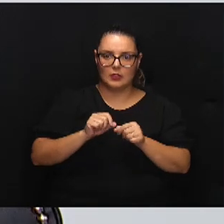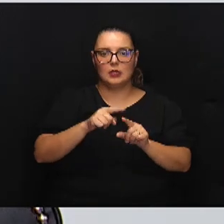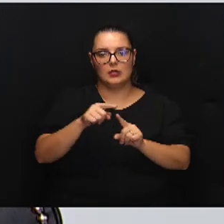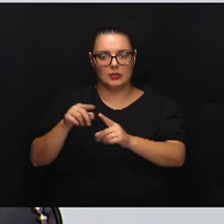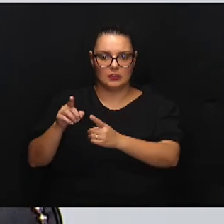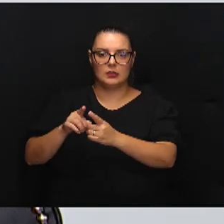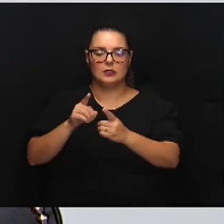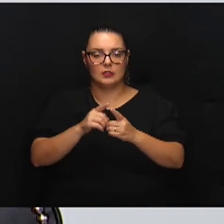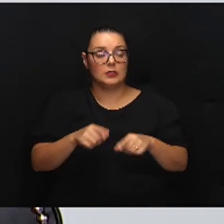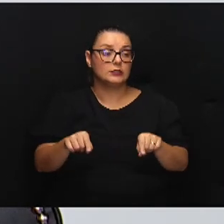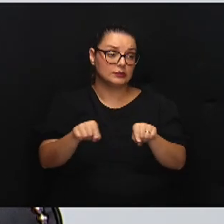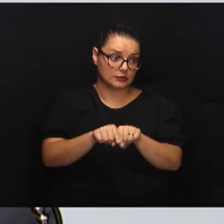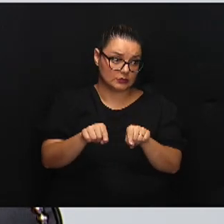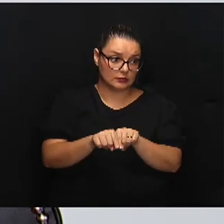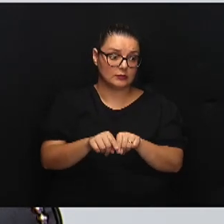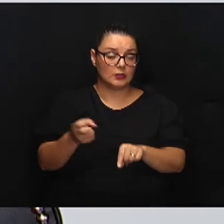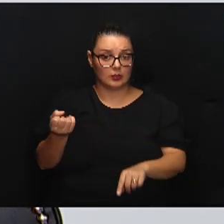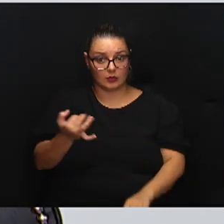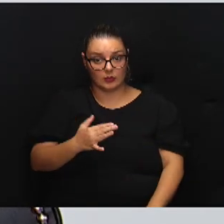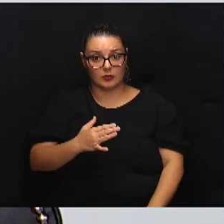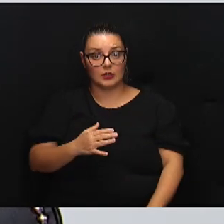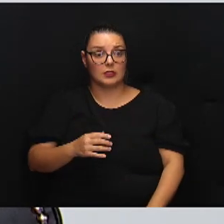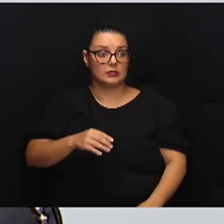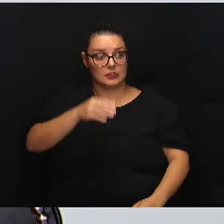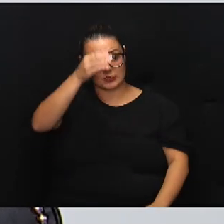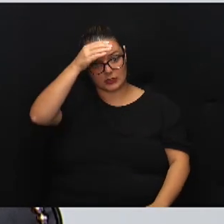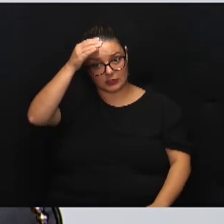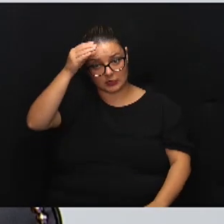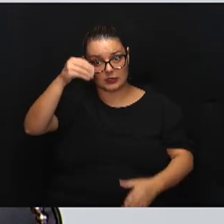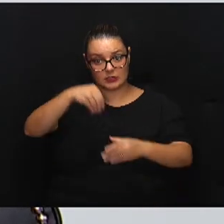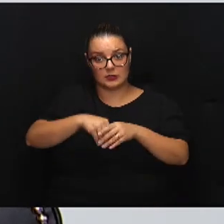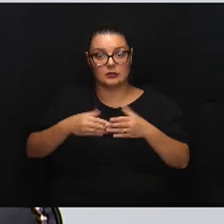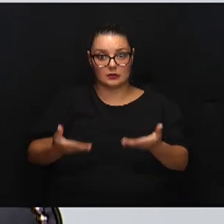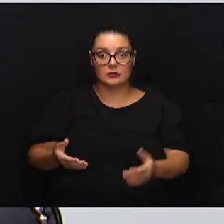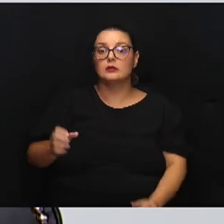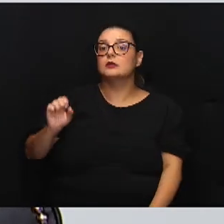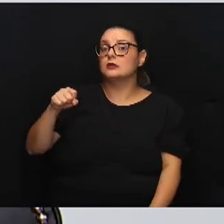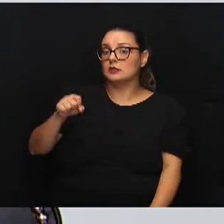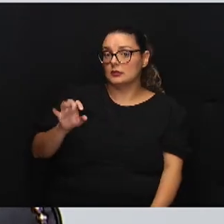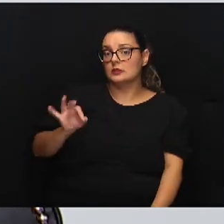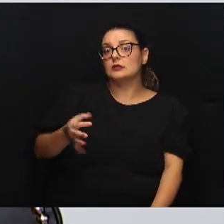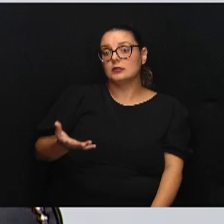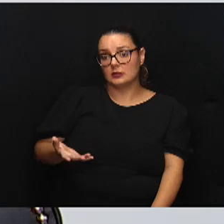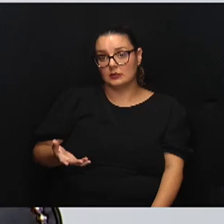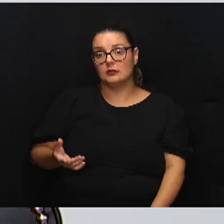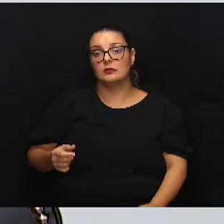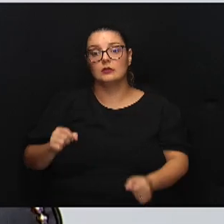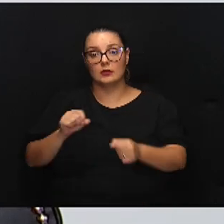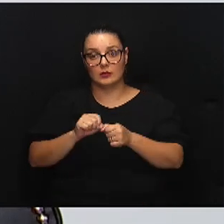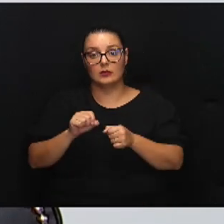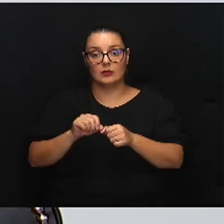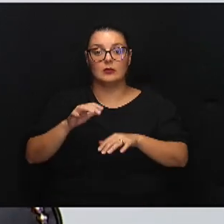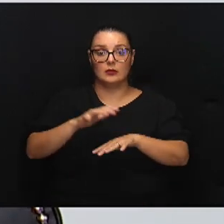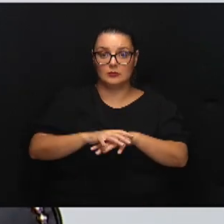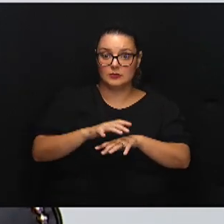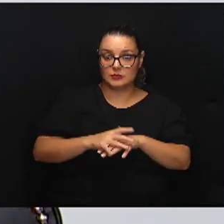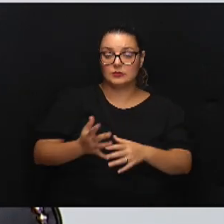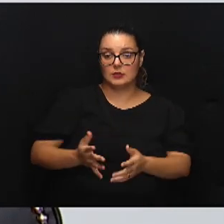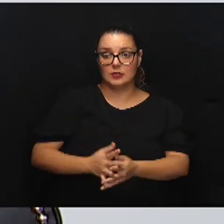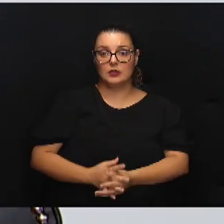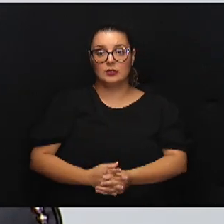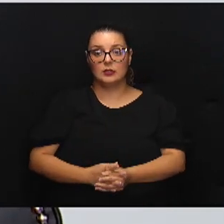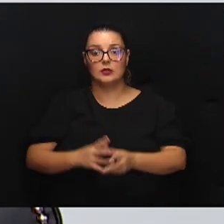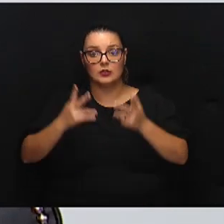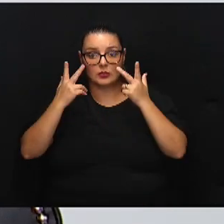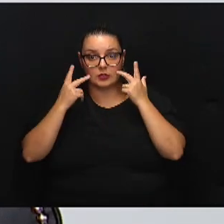atendimento. Inclusive, quantas clientes você atenderia se estivesse aqui? Exato. Eu faço um cálculo, né?